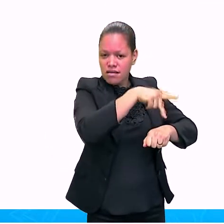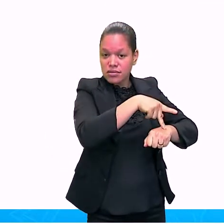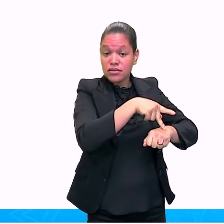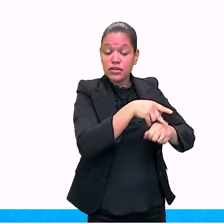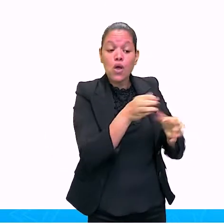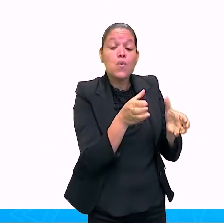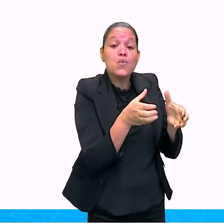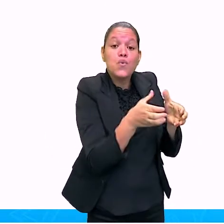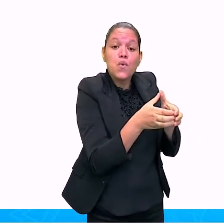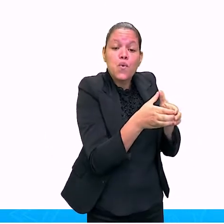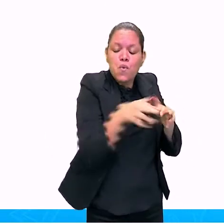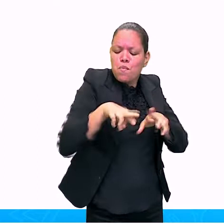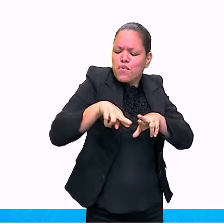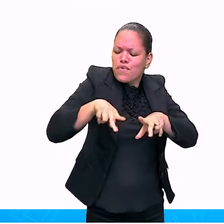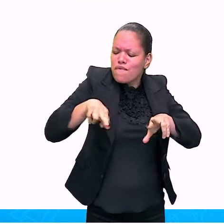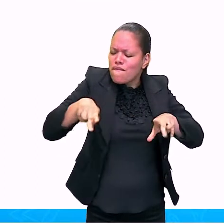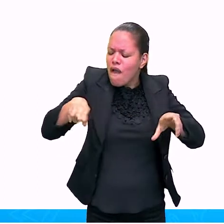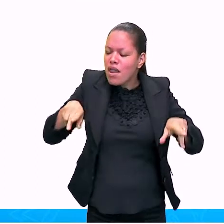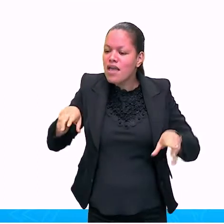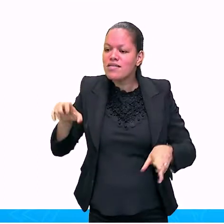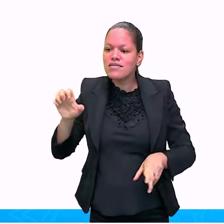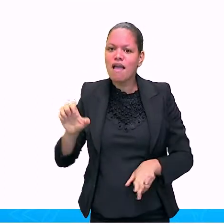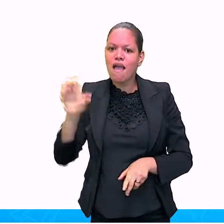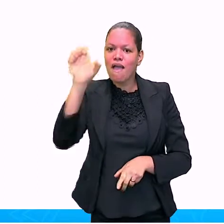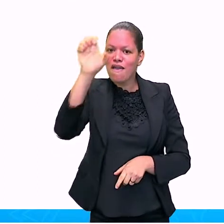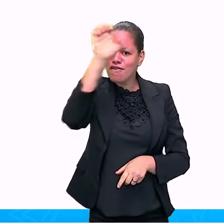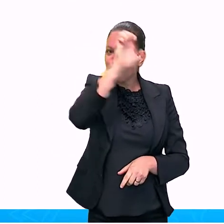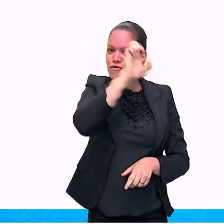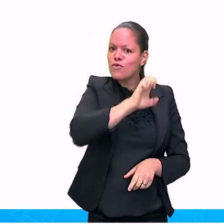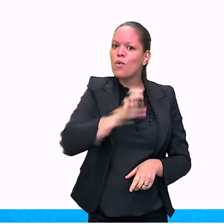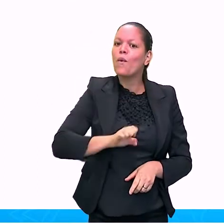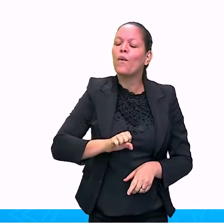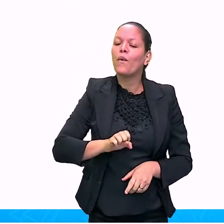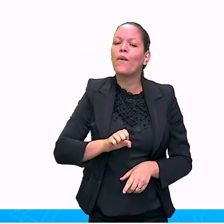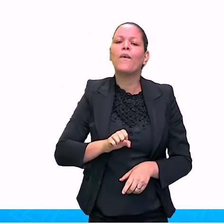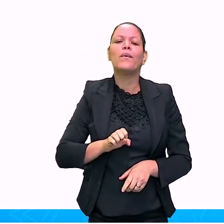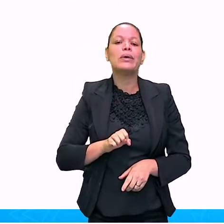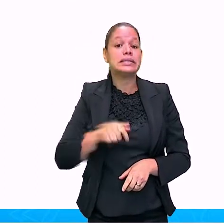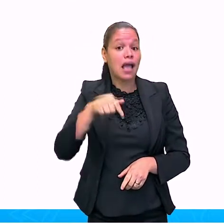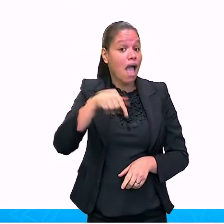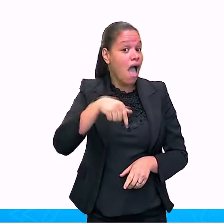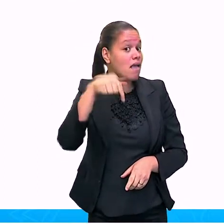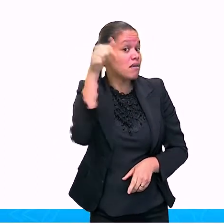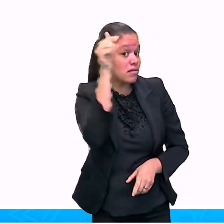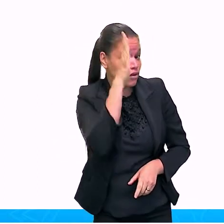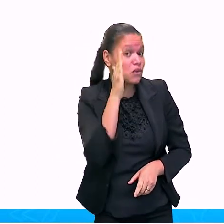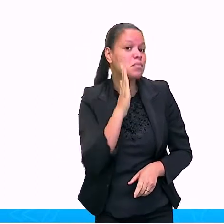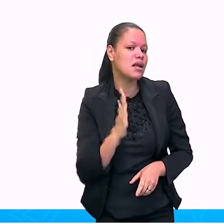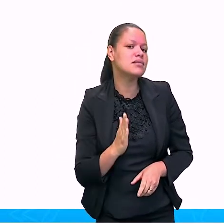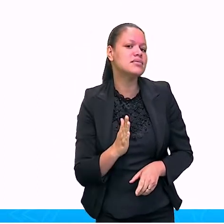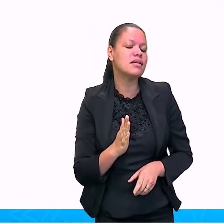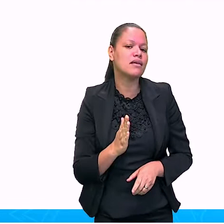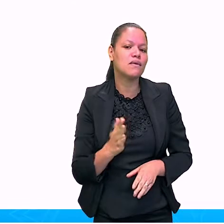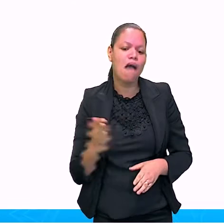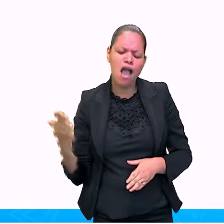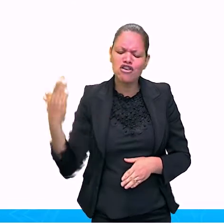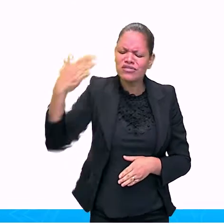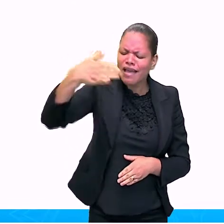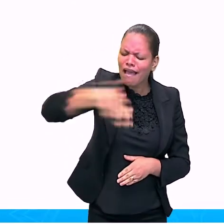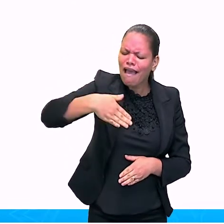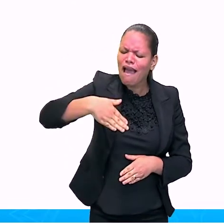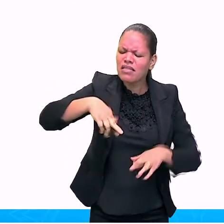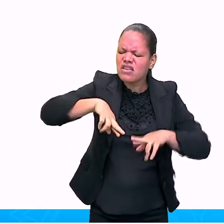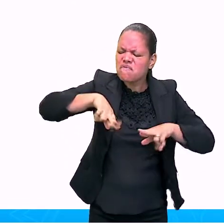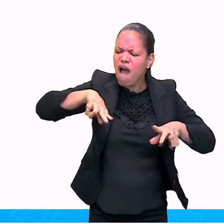e estados do nosso país. Então, nós entendemos esse processo migratório, essa chegada de outras pessoas